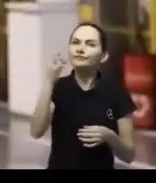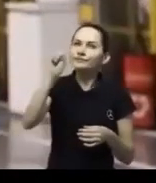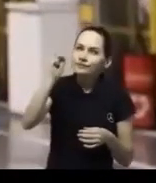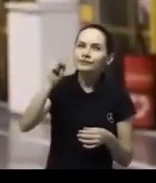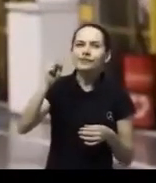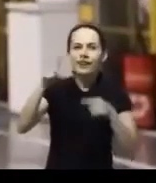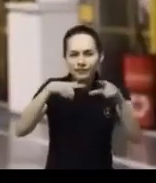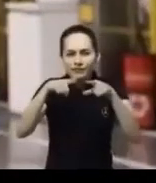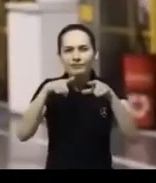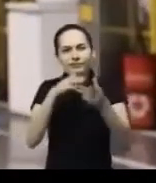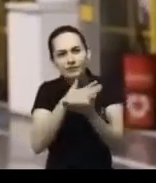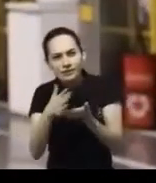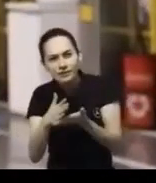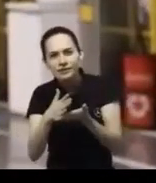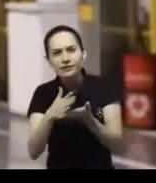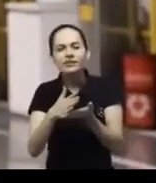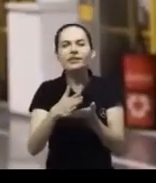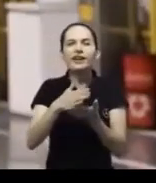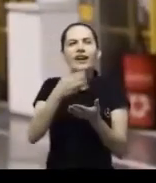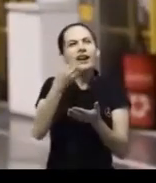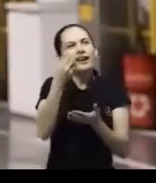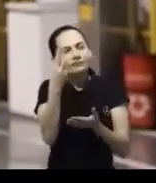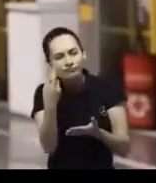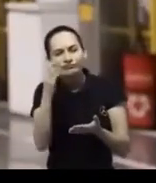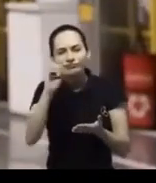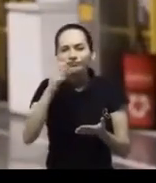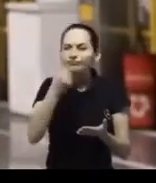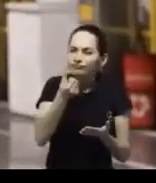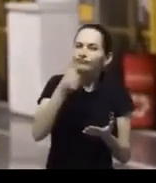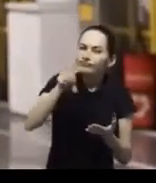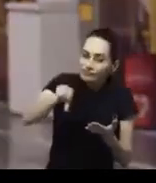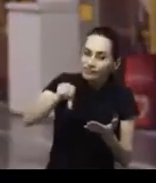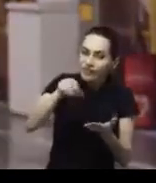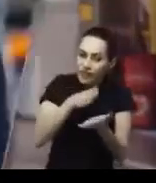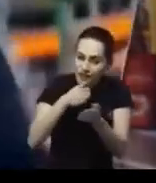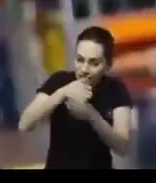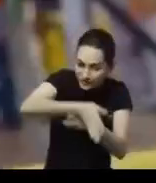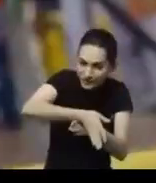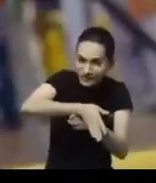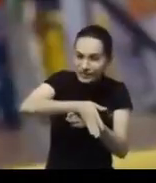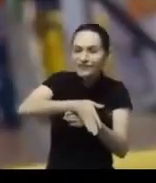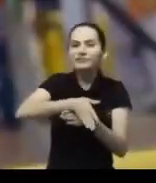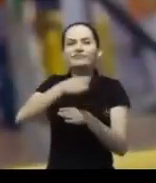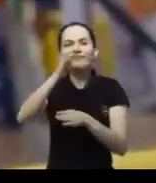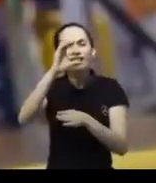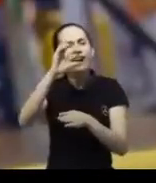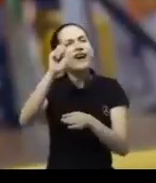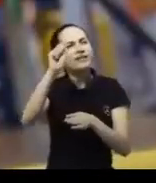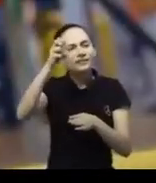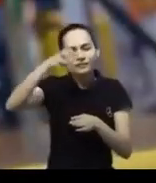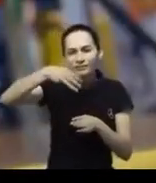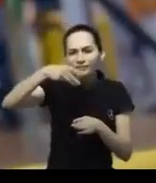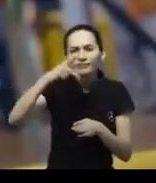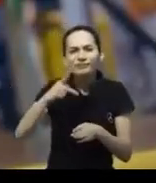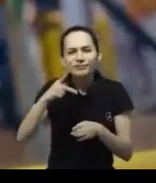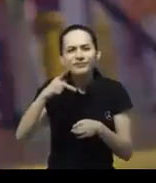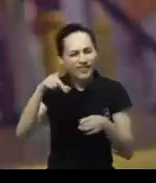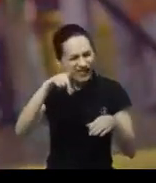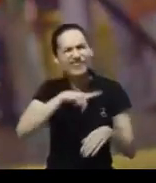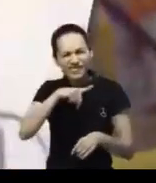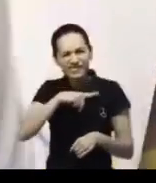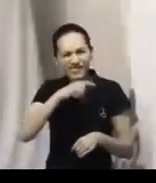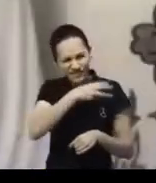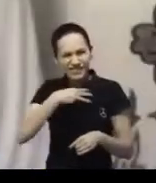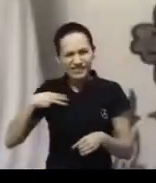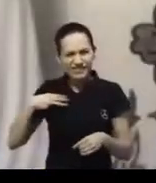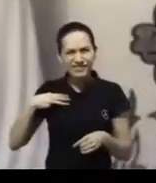aqui na Mercedes desde 2019. Eu entrei como jovem aprendiz pelo Camp SBC. E a Mercedes, ela tem um programa no Senai